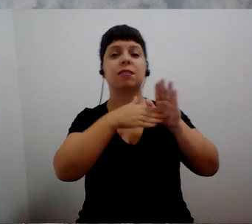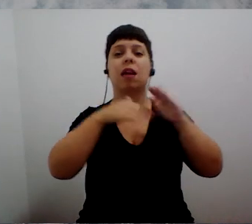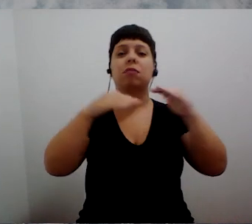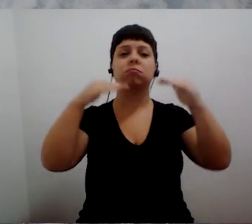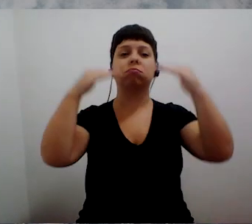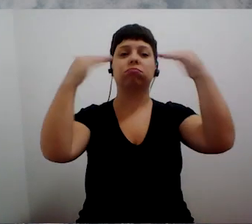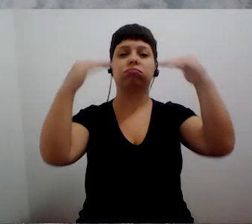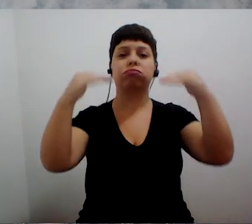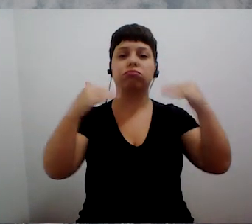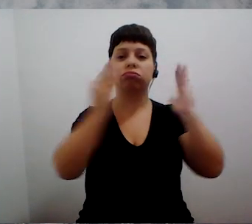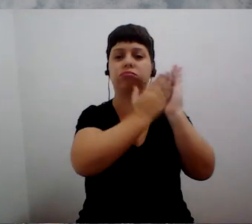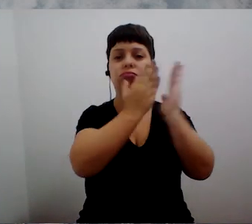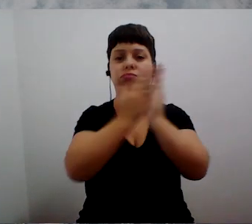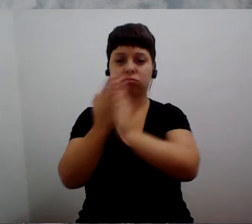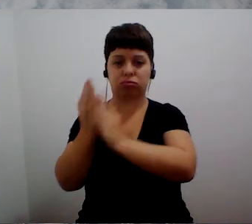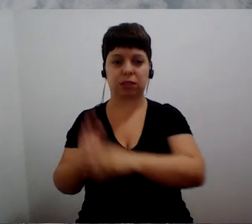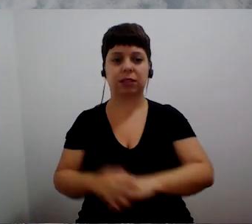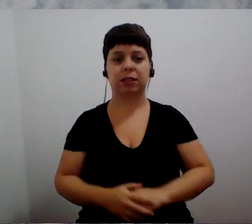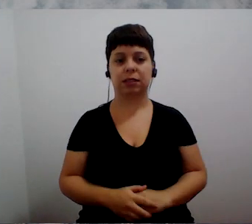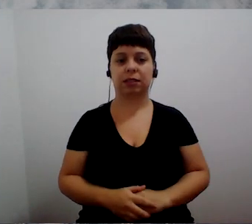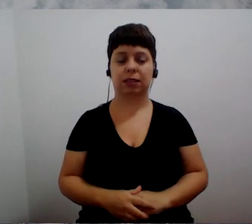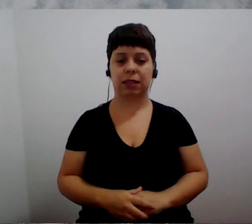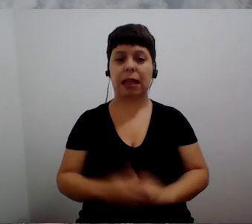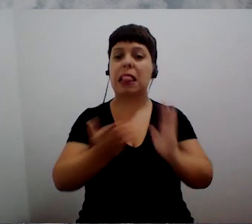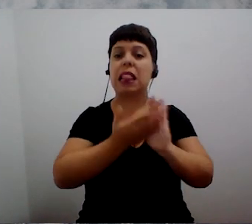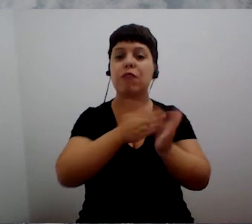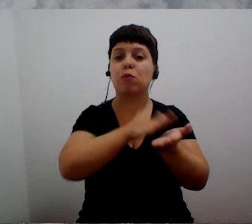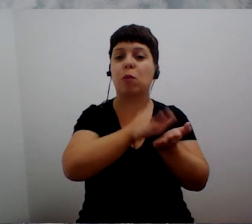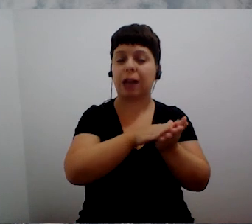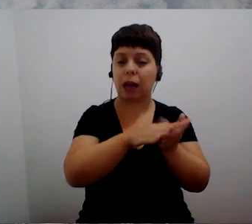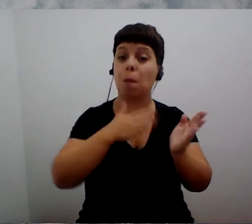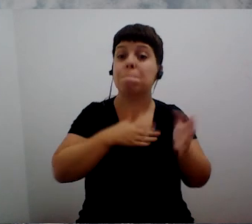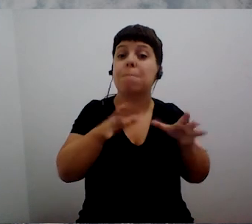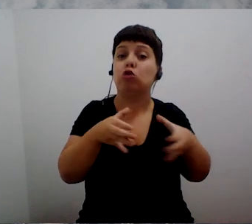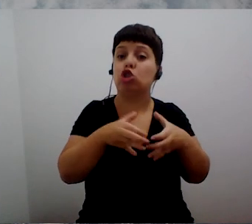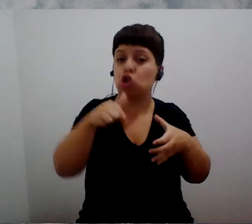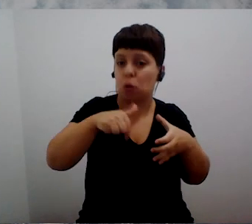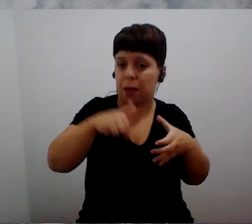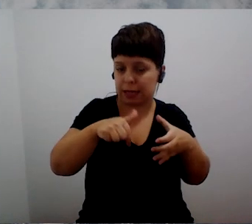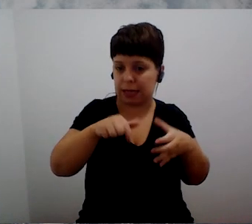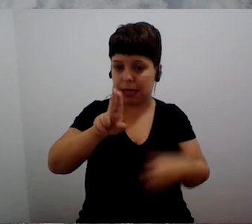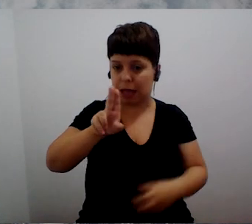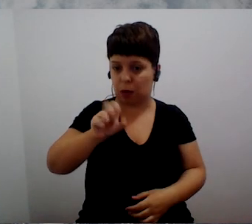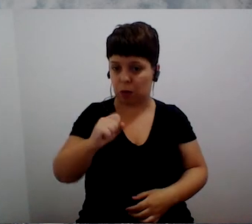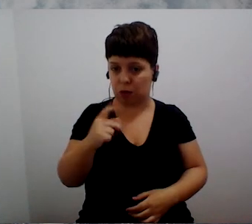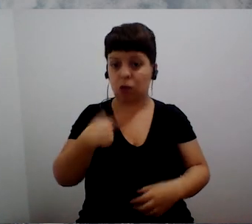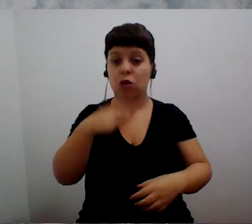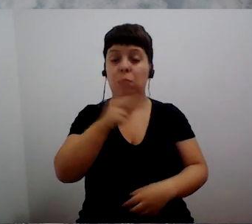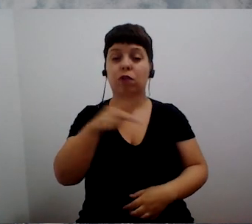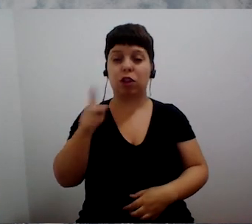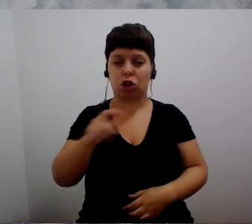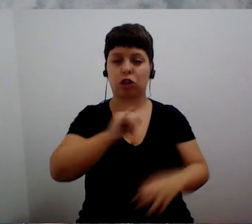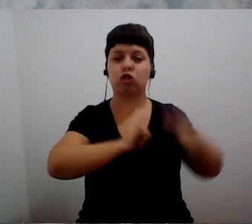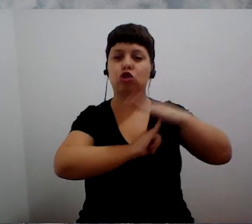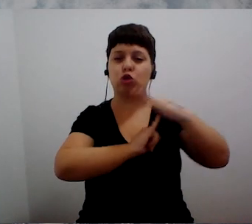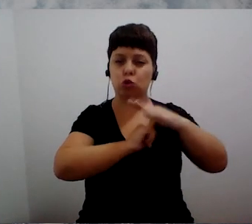mim, livros que foram publicados pelo meu time aqui na universidade. Bom, eu sou professor do Instituto Oceanográfico da